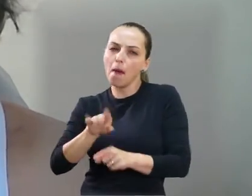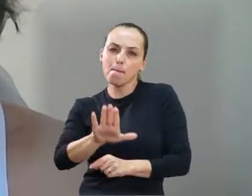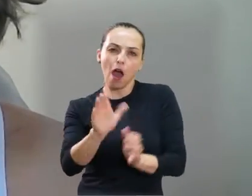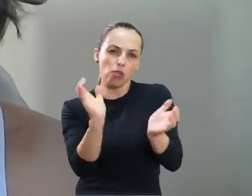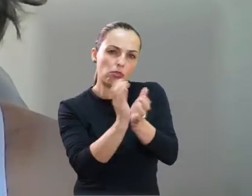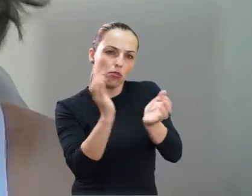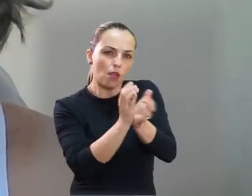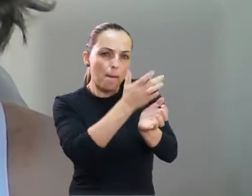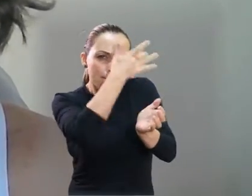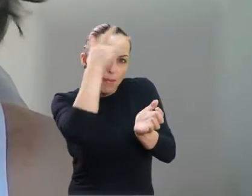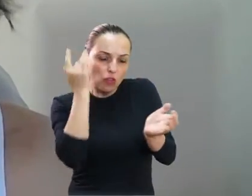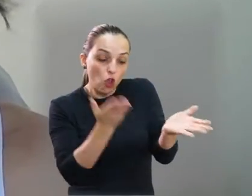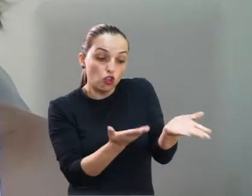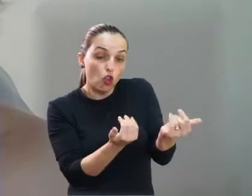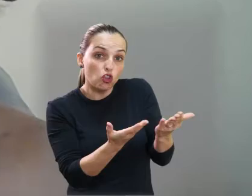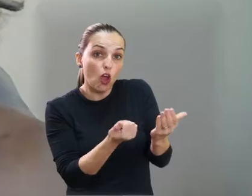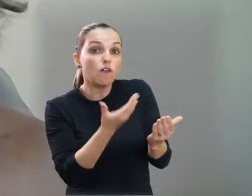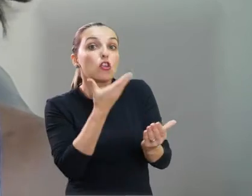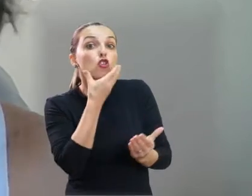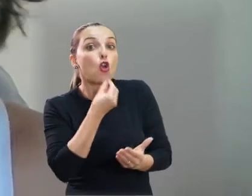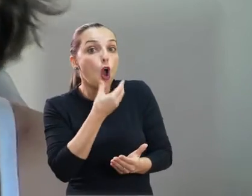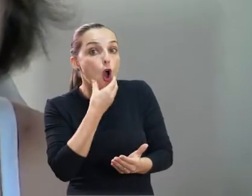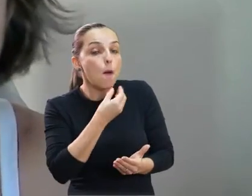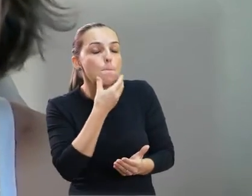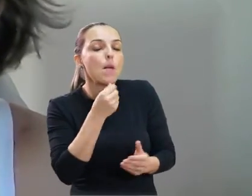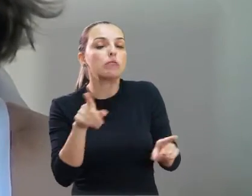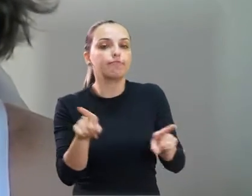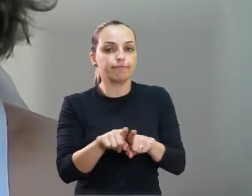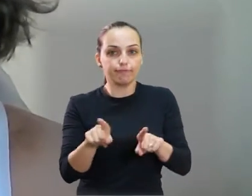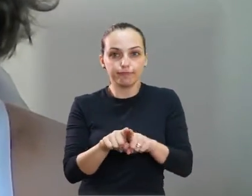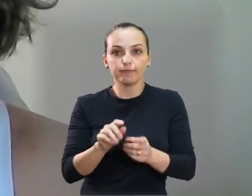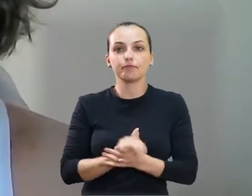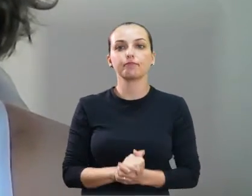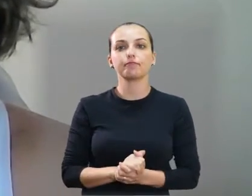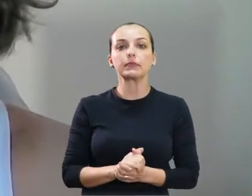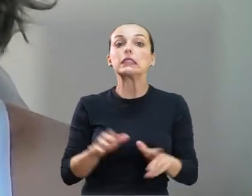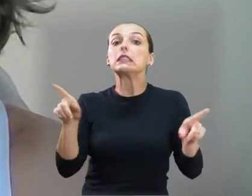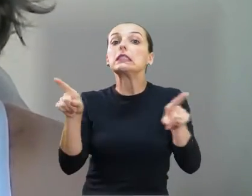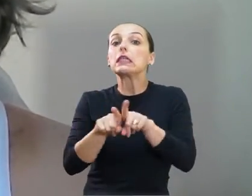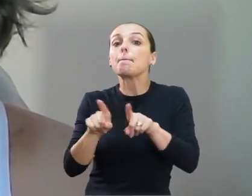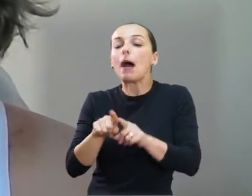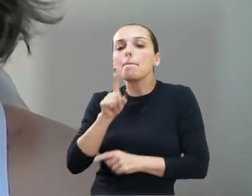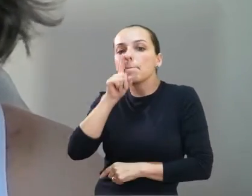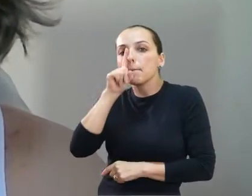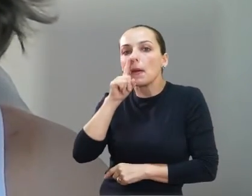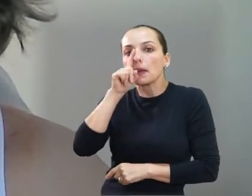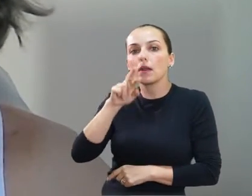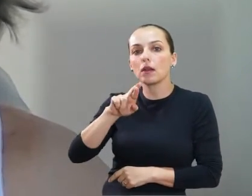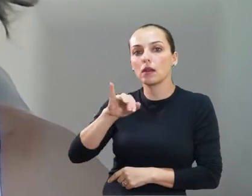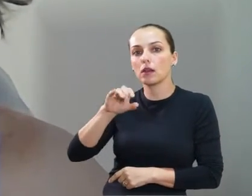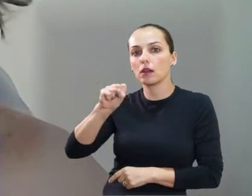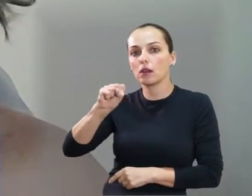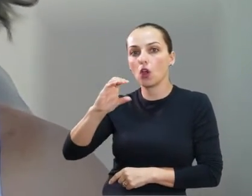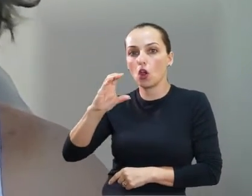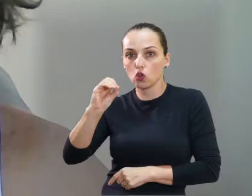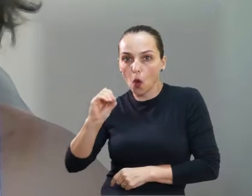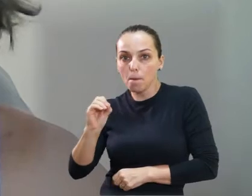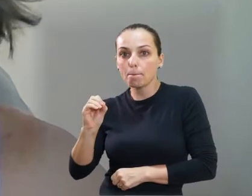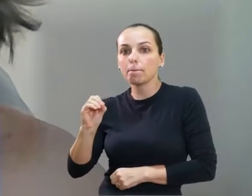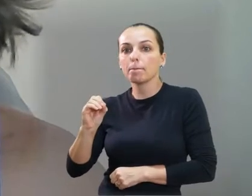na faixa etária da população jovem, população mais prevalente na